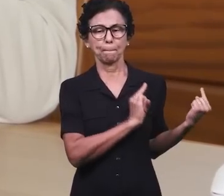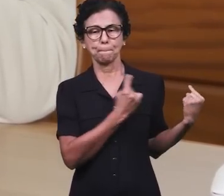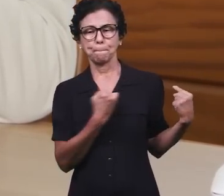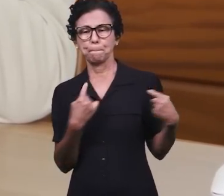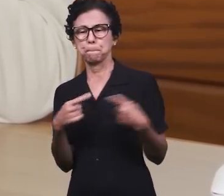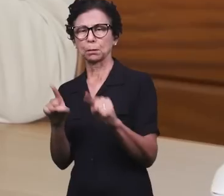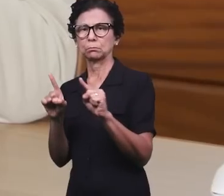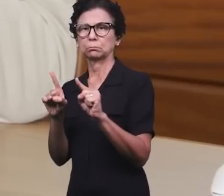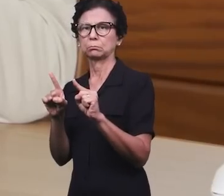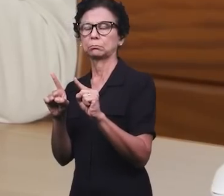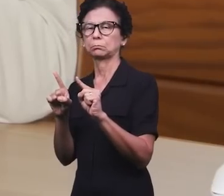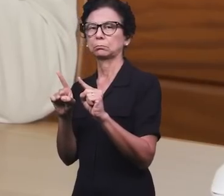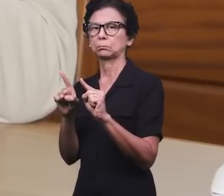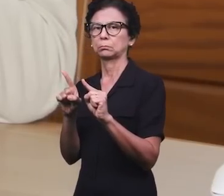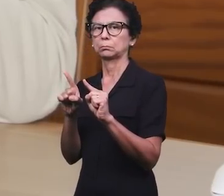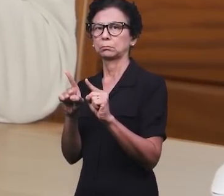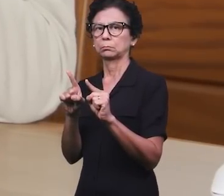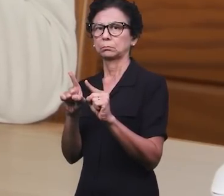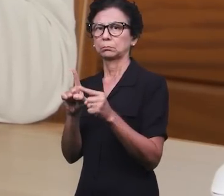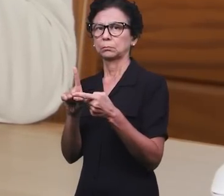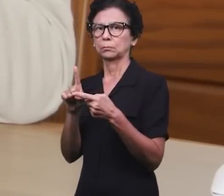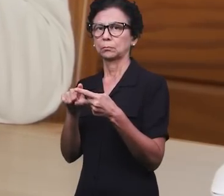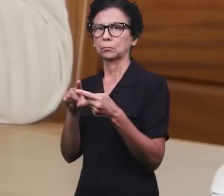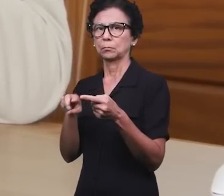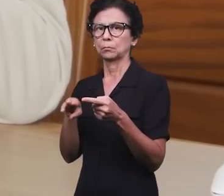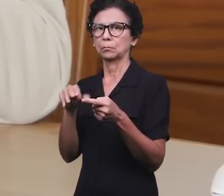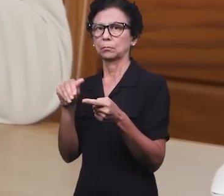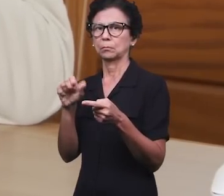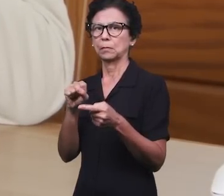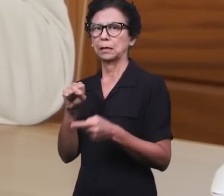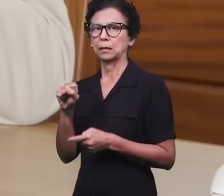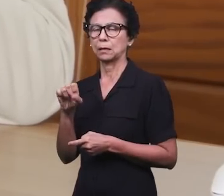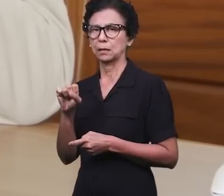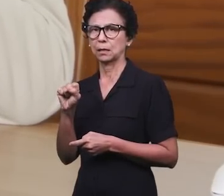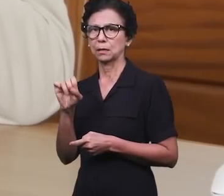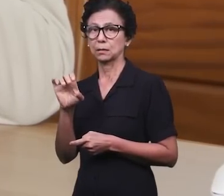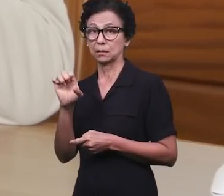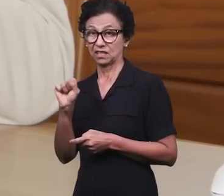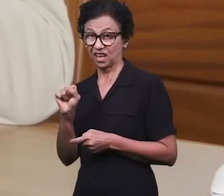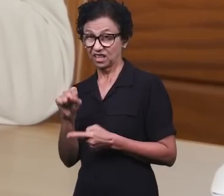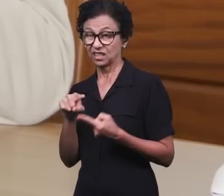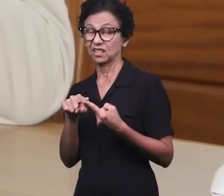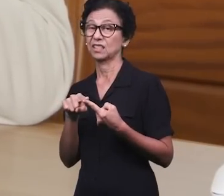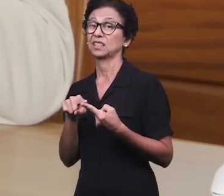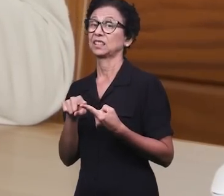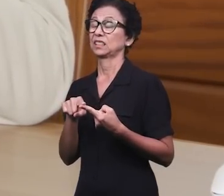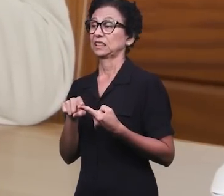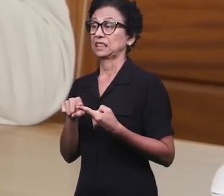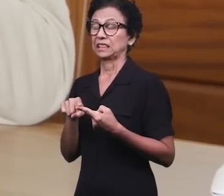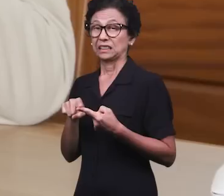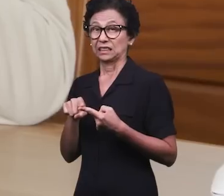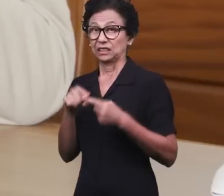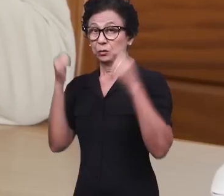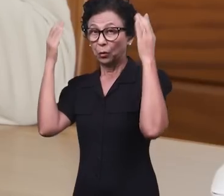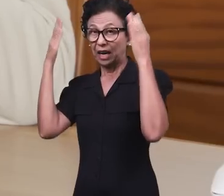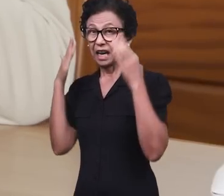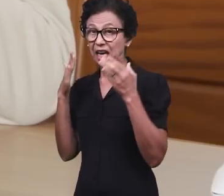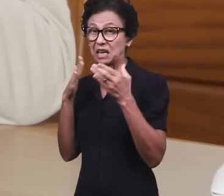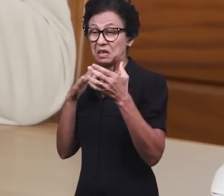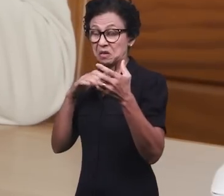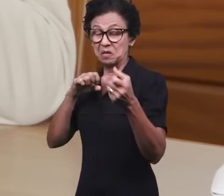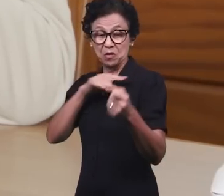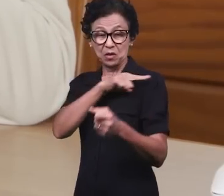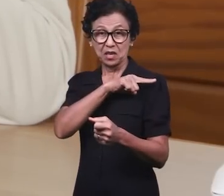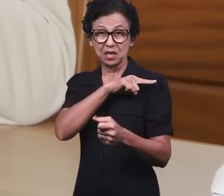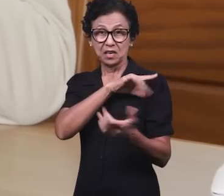e amarraram com cadeias e levaram para a Babilônia. E ele, angustiado, porque estava amarrado, acorrentado, tudo ali